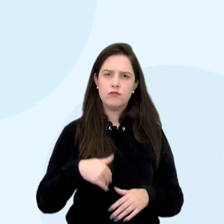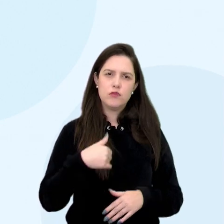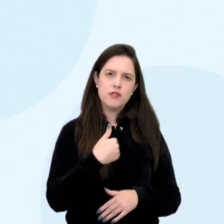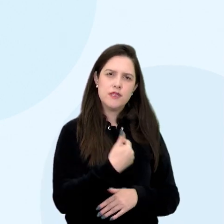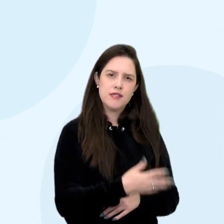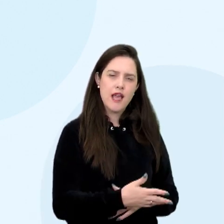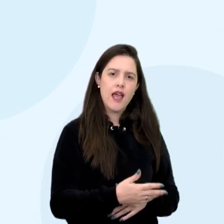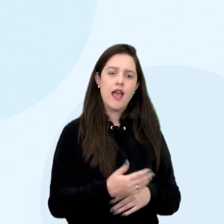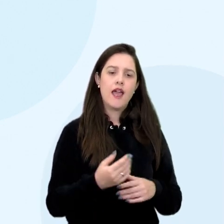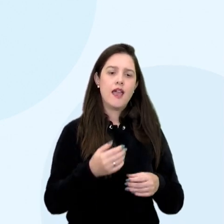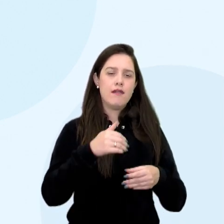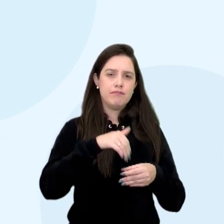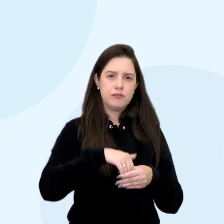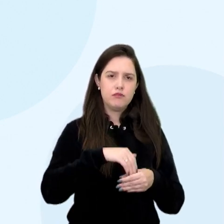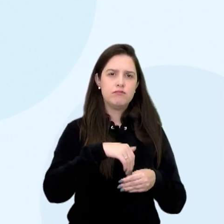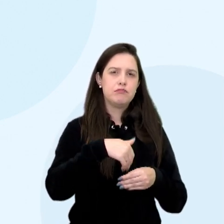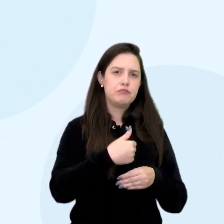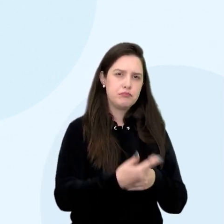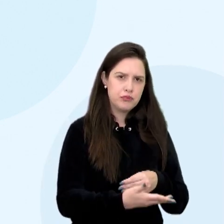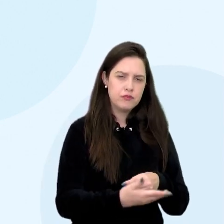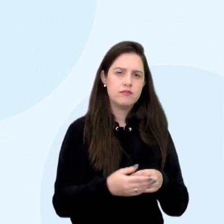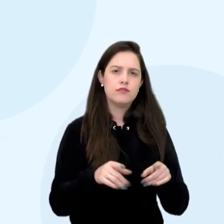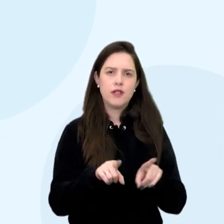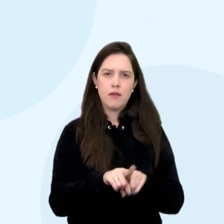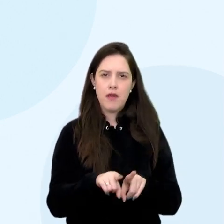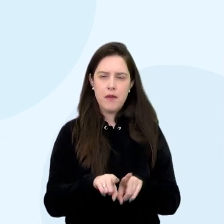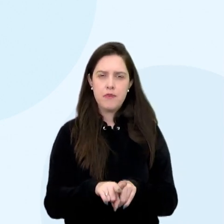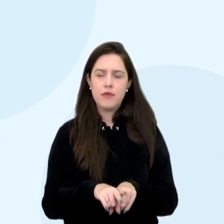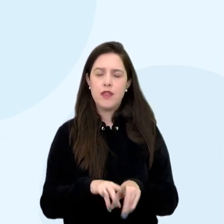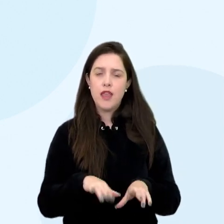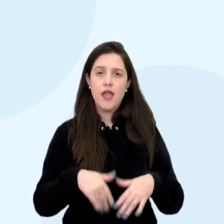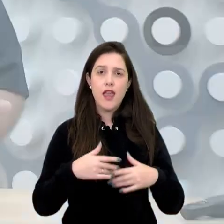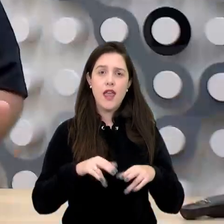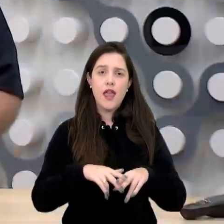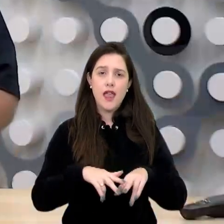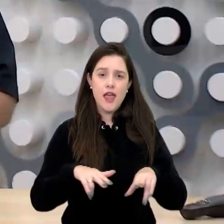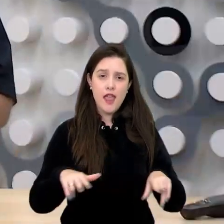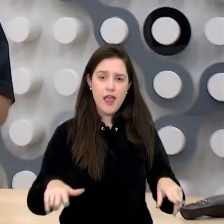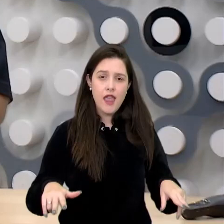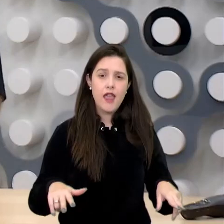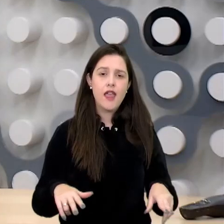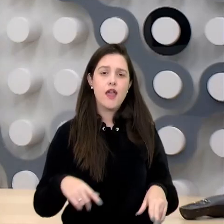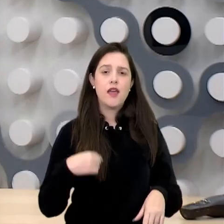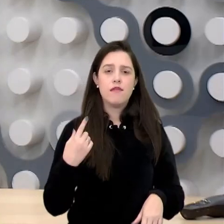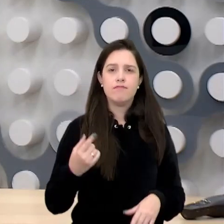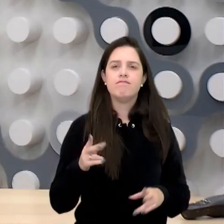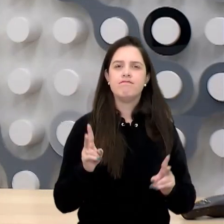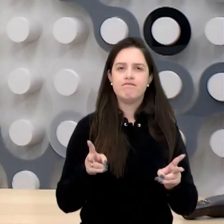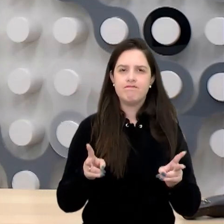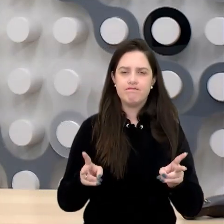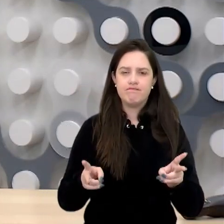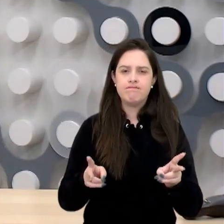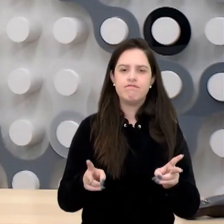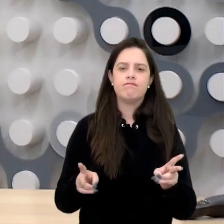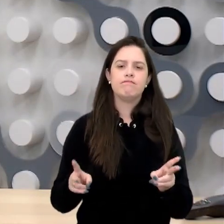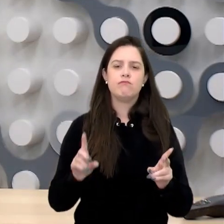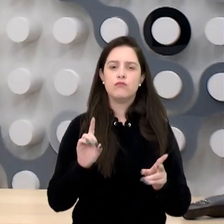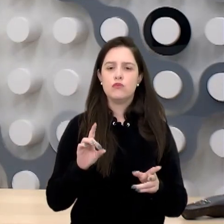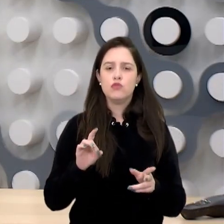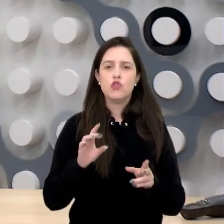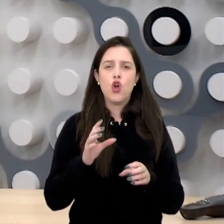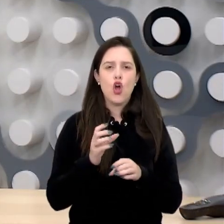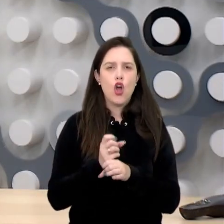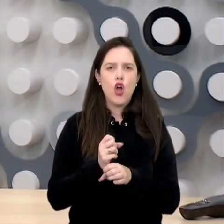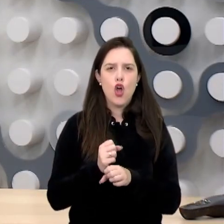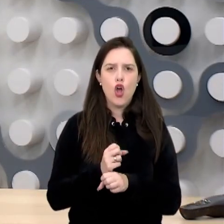núcleo externo e o núcleo interno. Então, na realidade, são camadas aí de transição que são calculadas